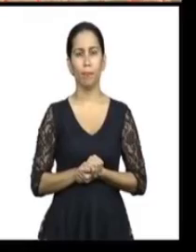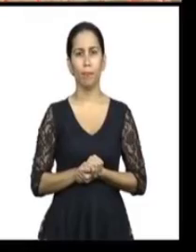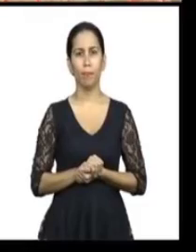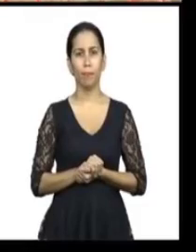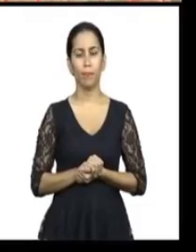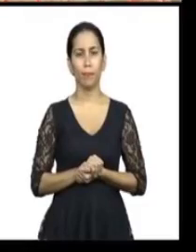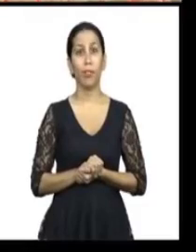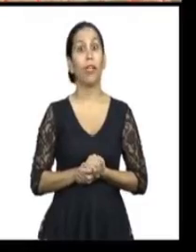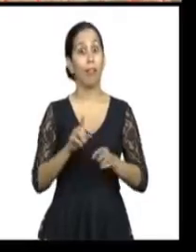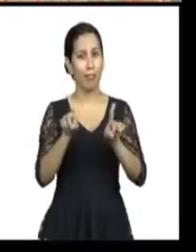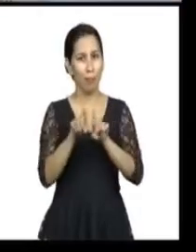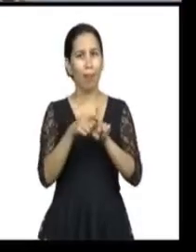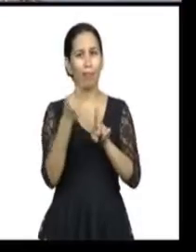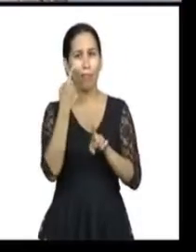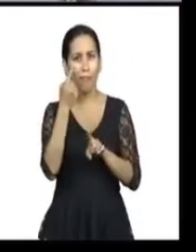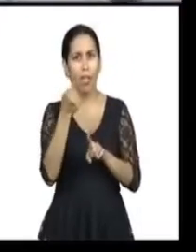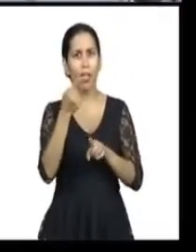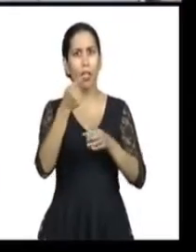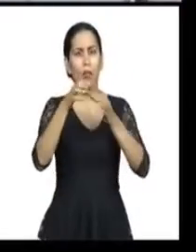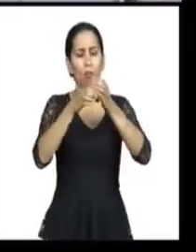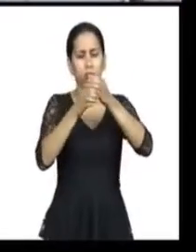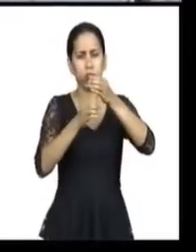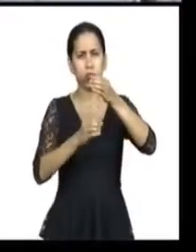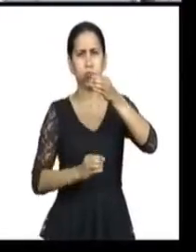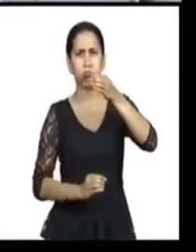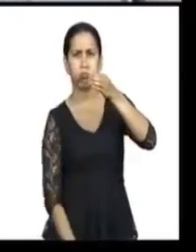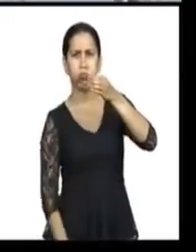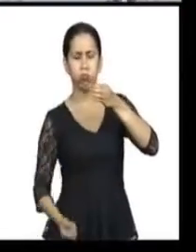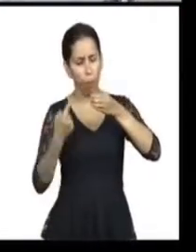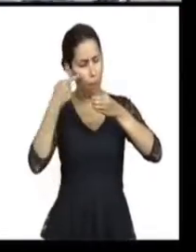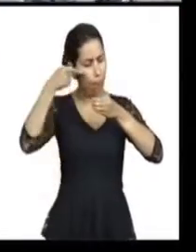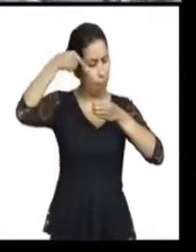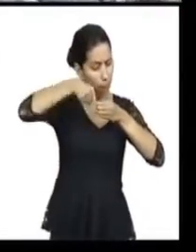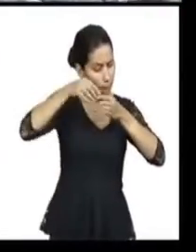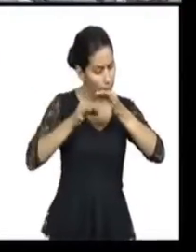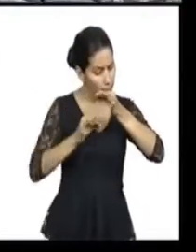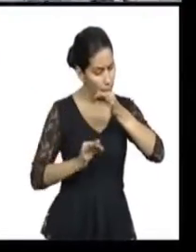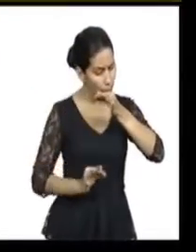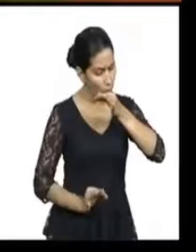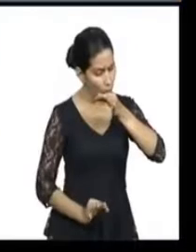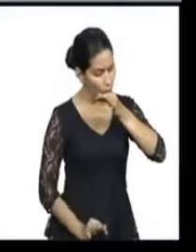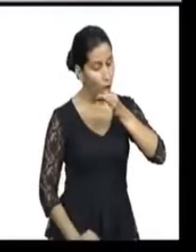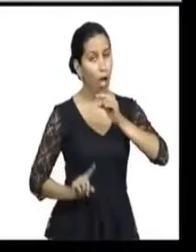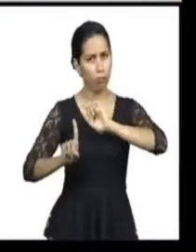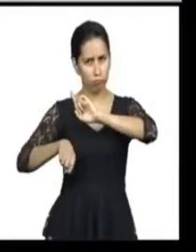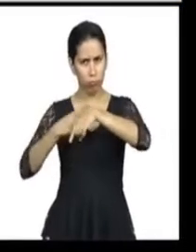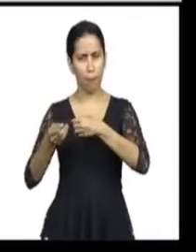etapa, confira a altura dos furos antes de realizar o tamponamento deles.